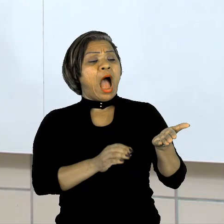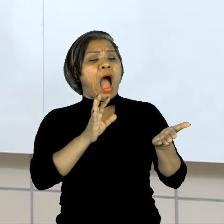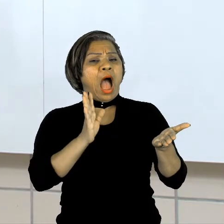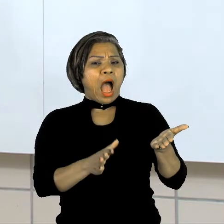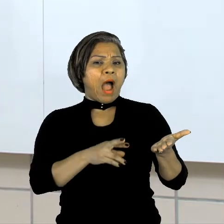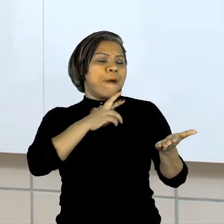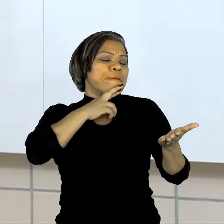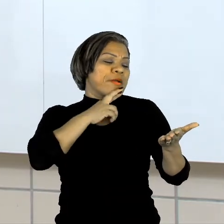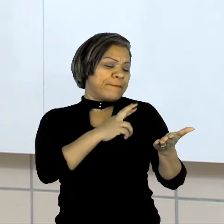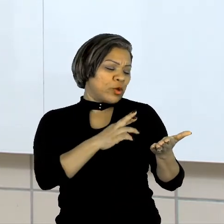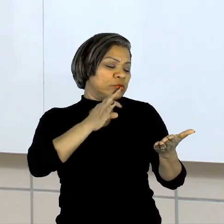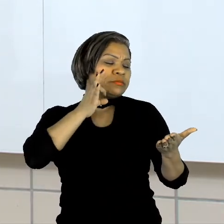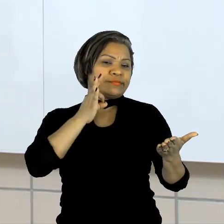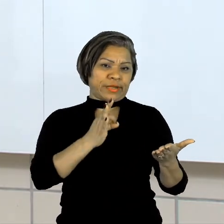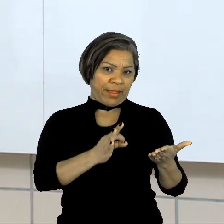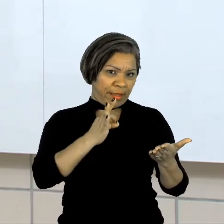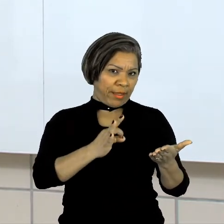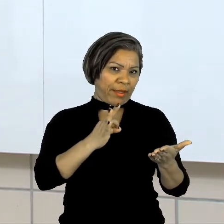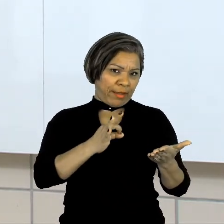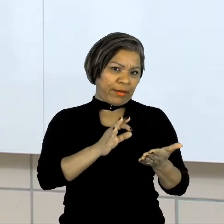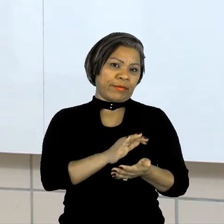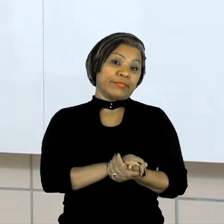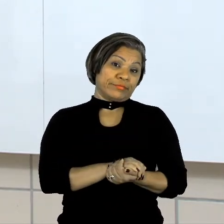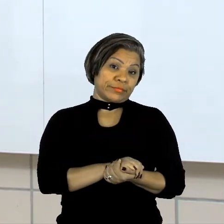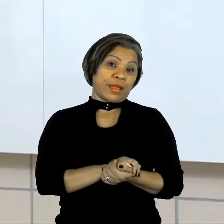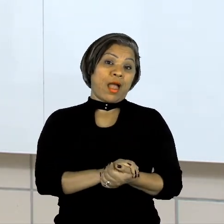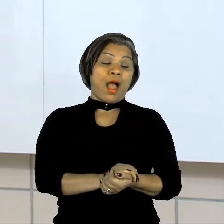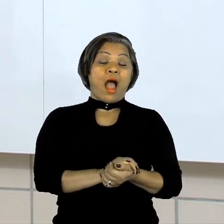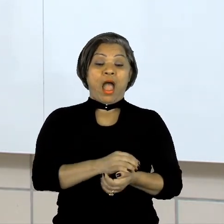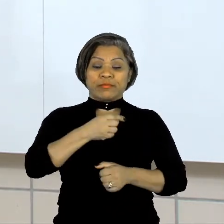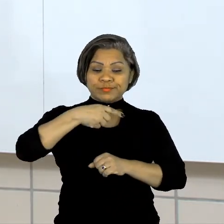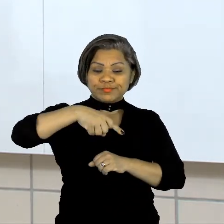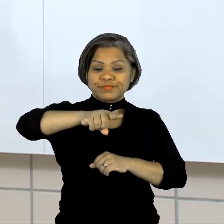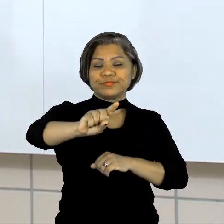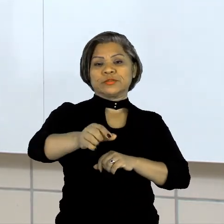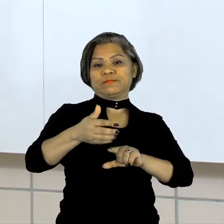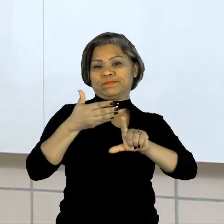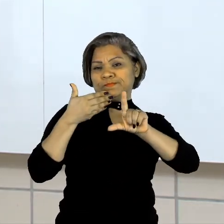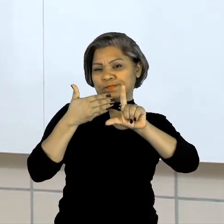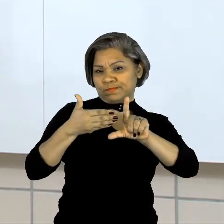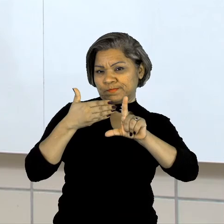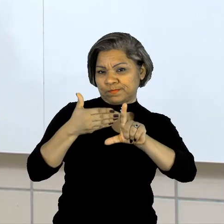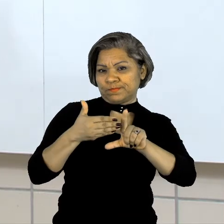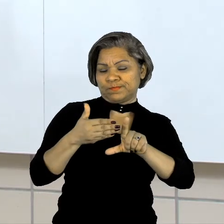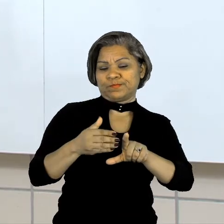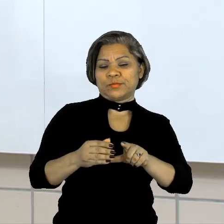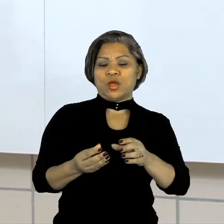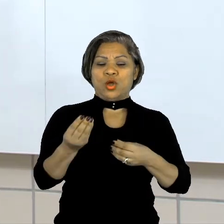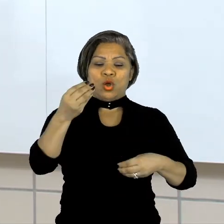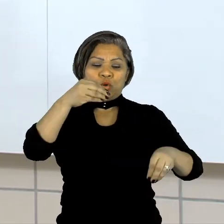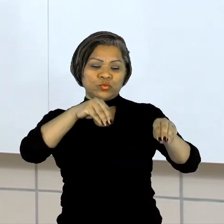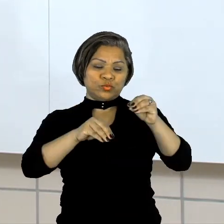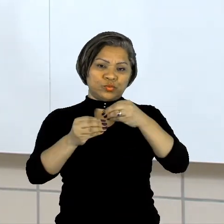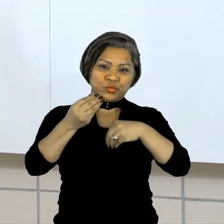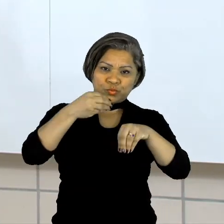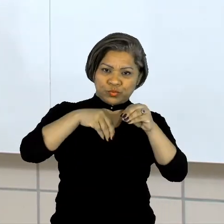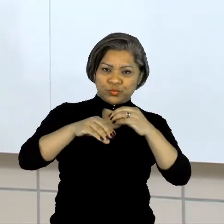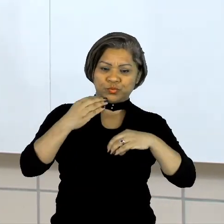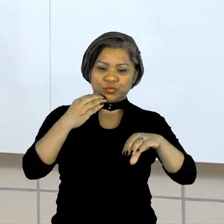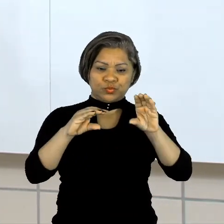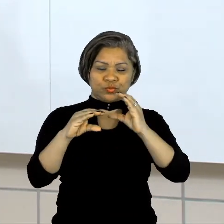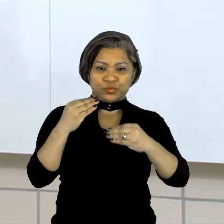corretas, aí você vai lá na plataforma e lança a sua resposta ou vai na sua